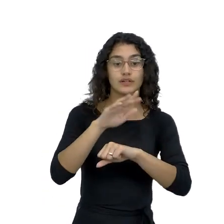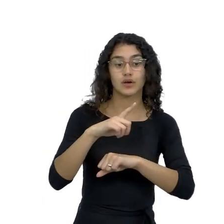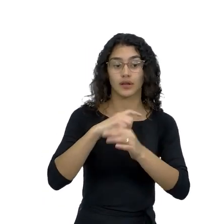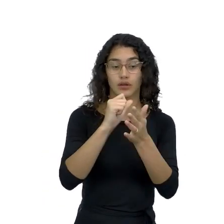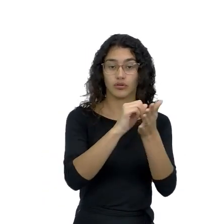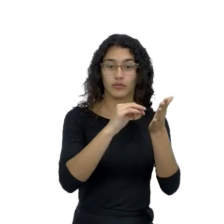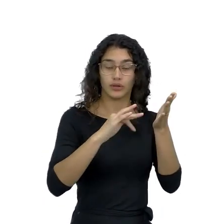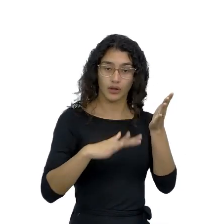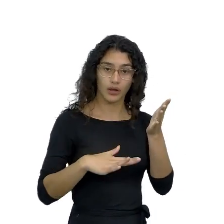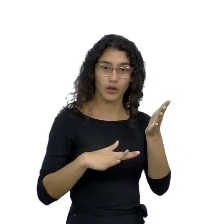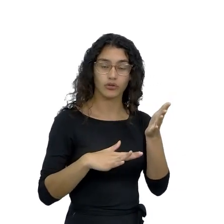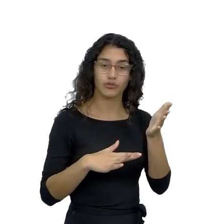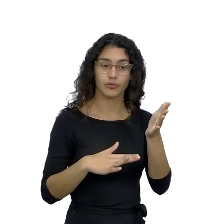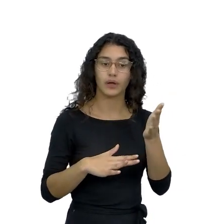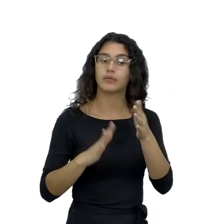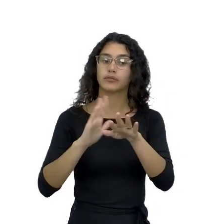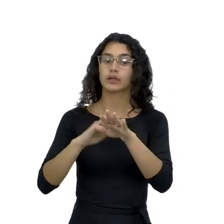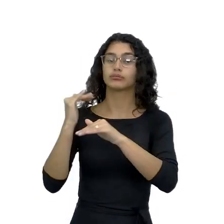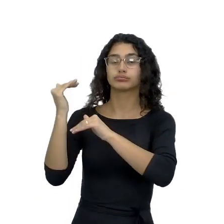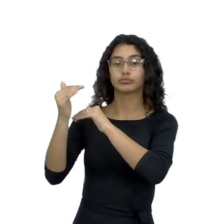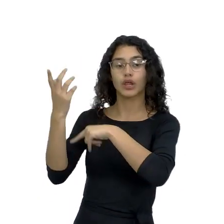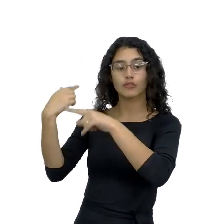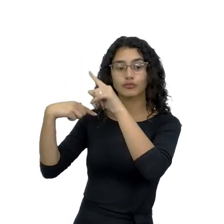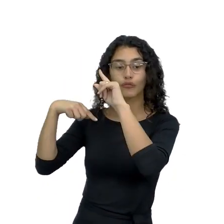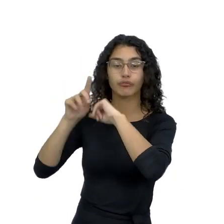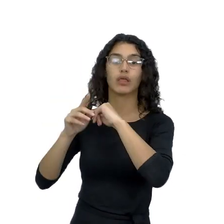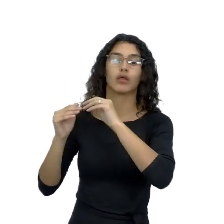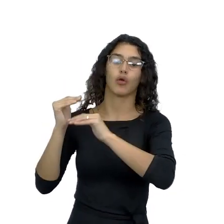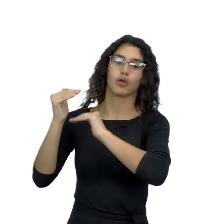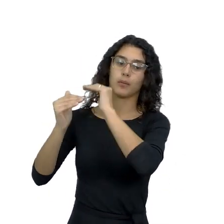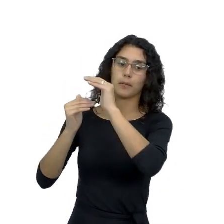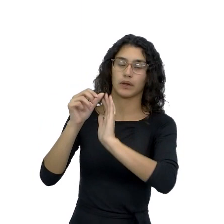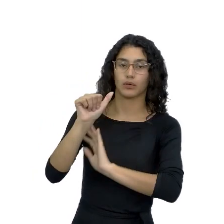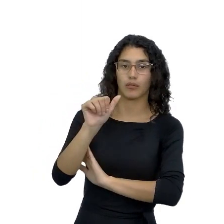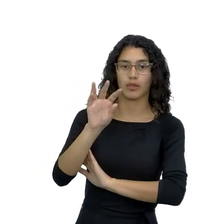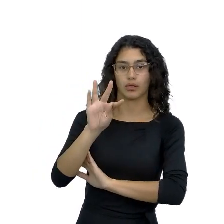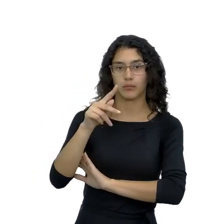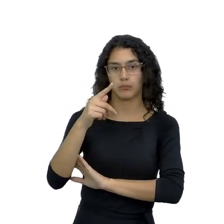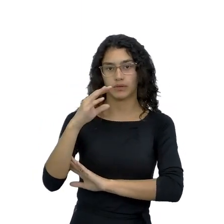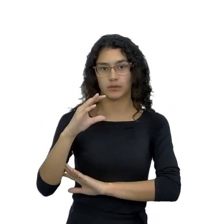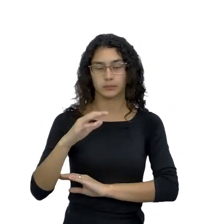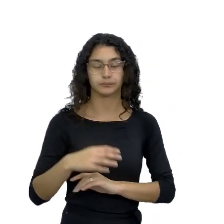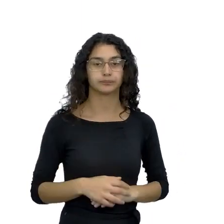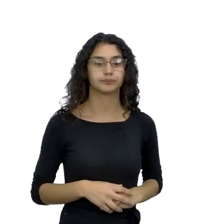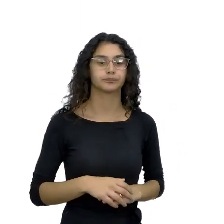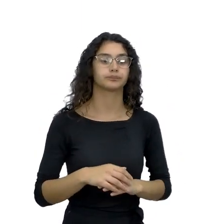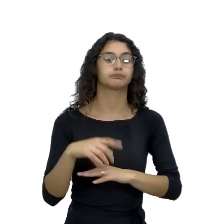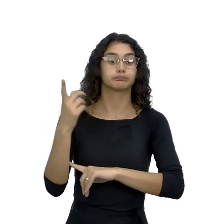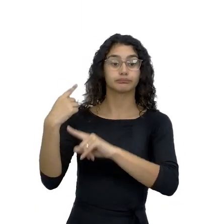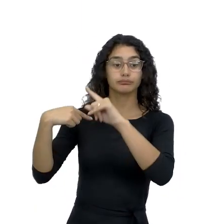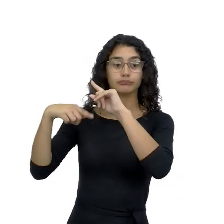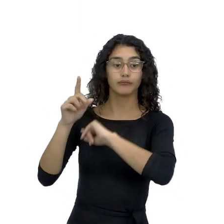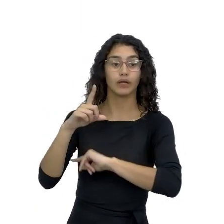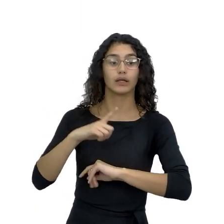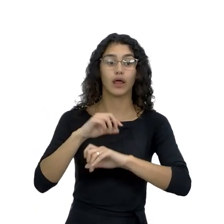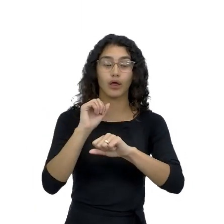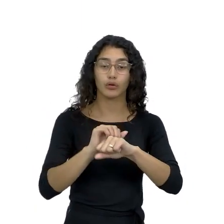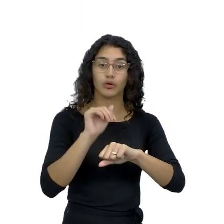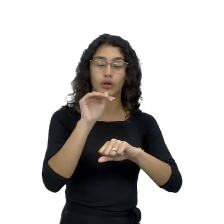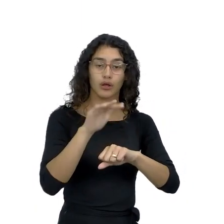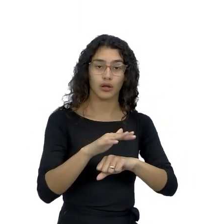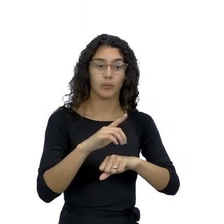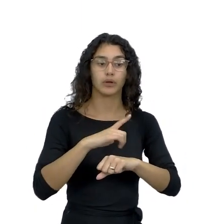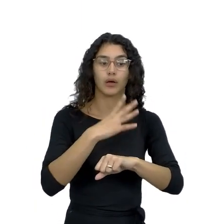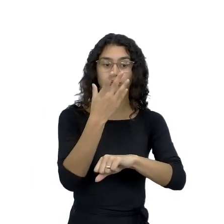de atividades a serem desenvolvidas nos desdobramentos. Para os desdobramentos,